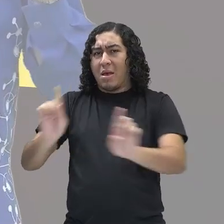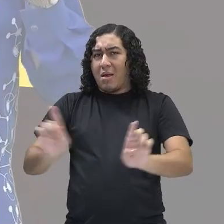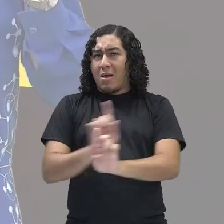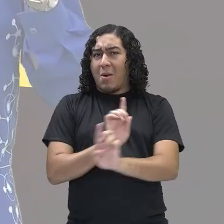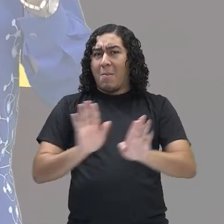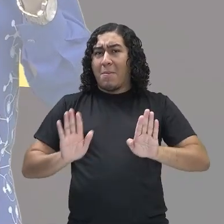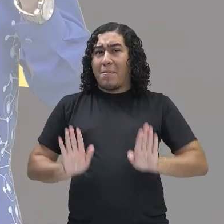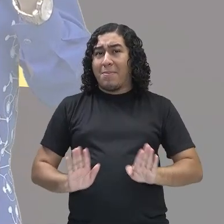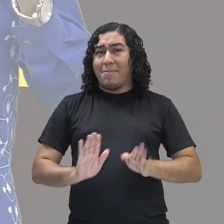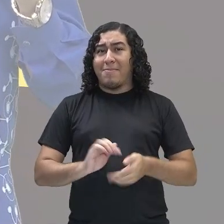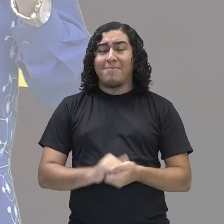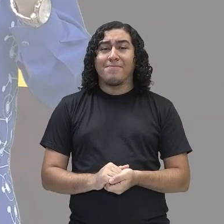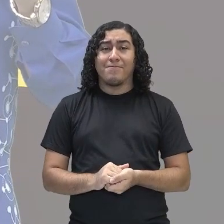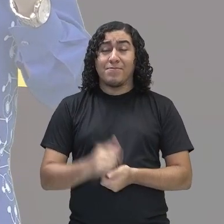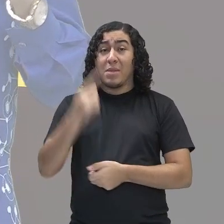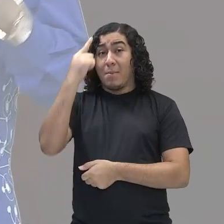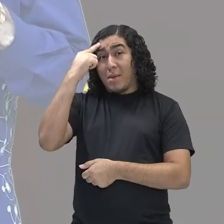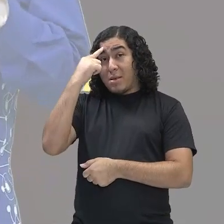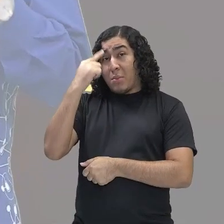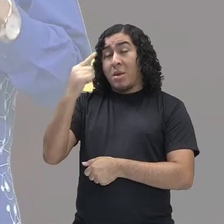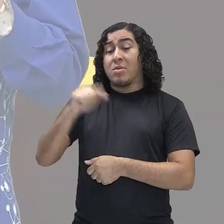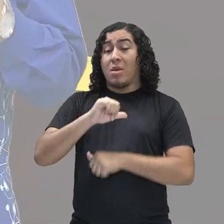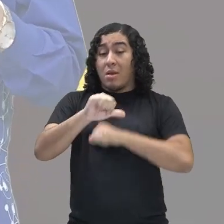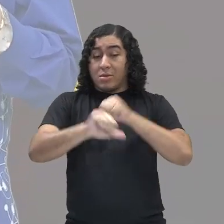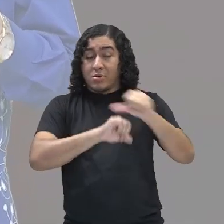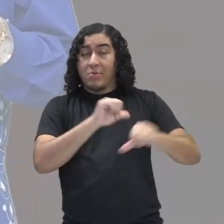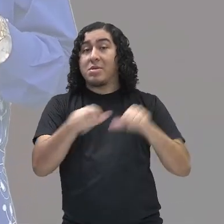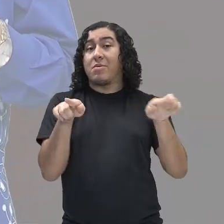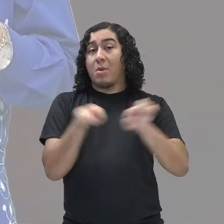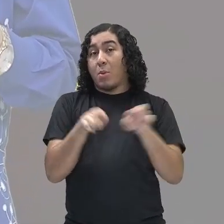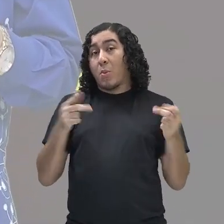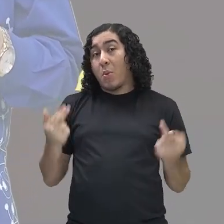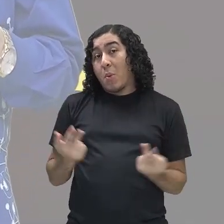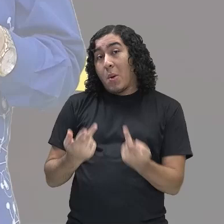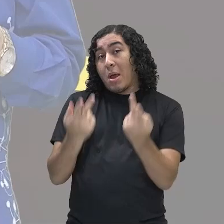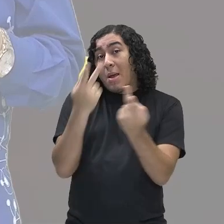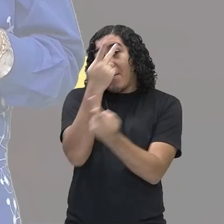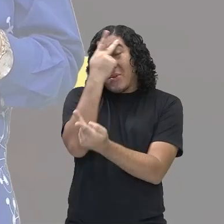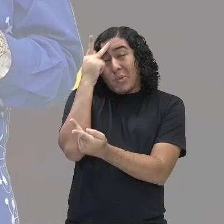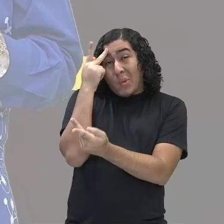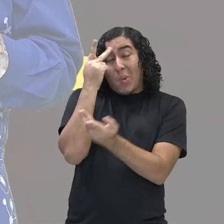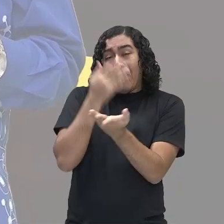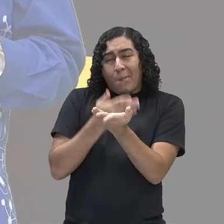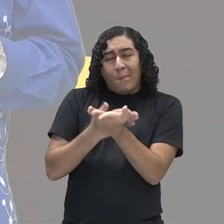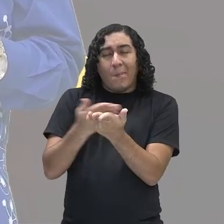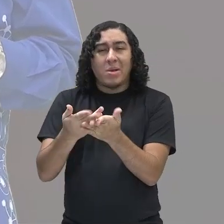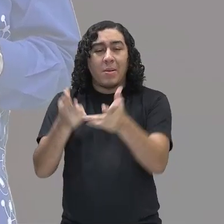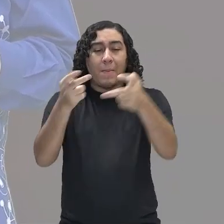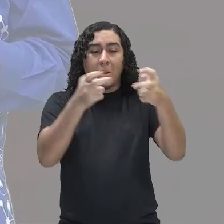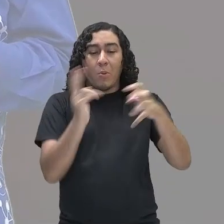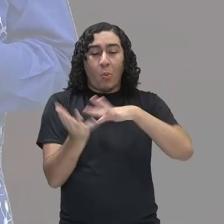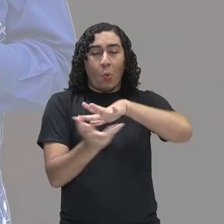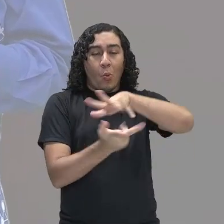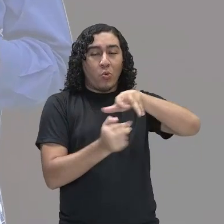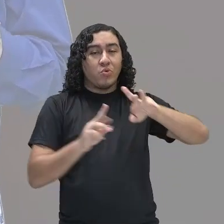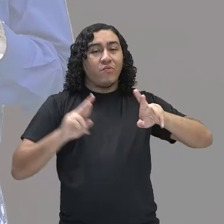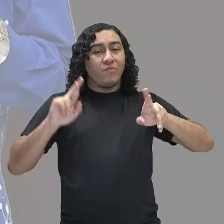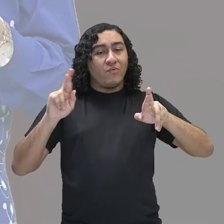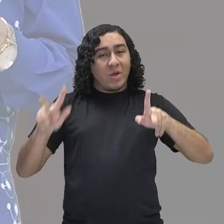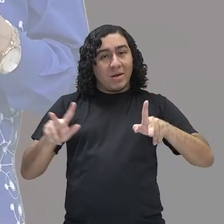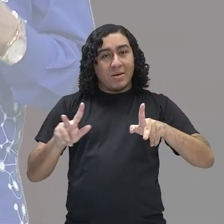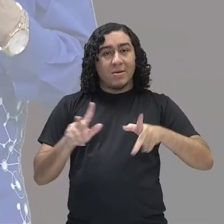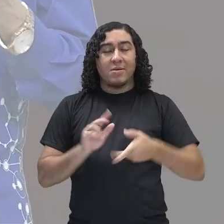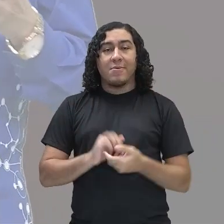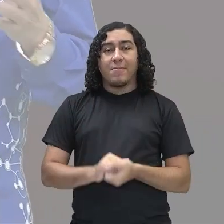o pensamento humano também mudou. As pessoas começam a perceber o mundo de forma diferente.